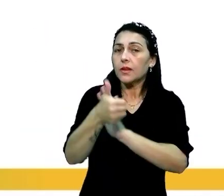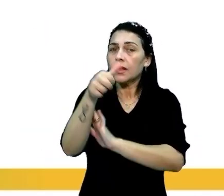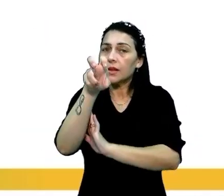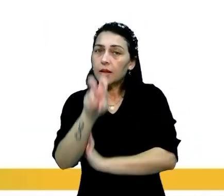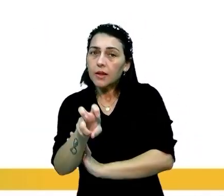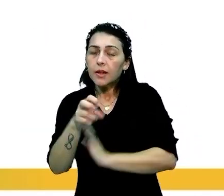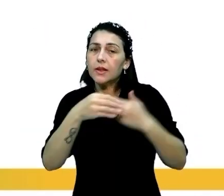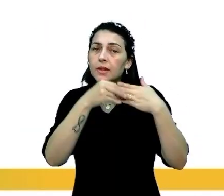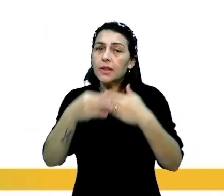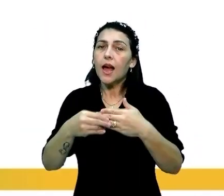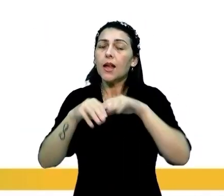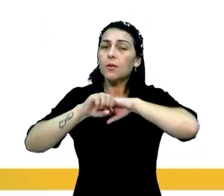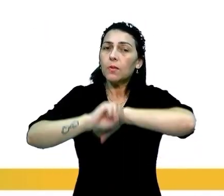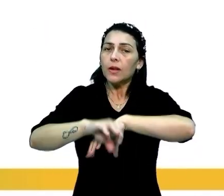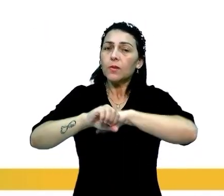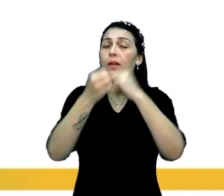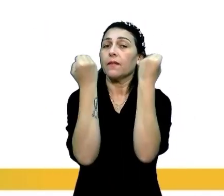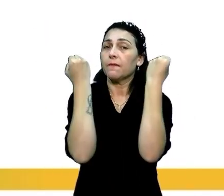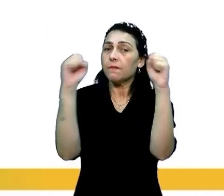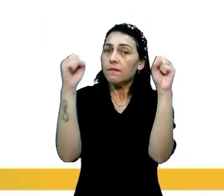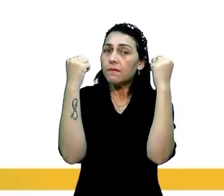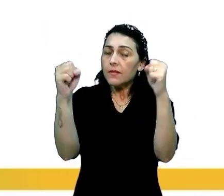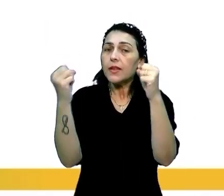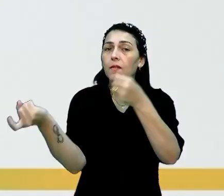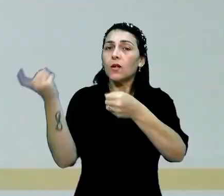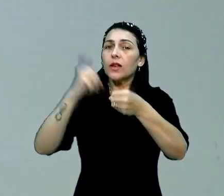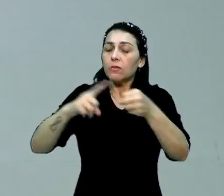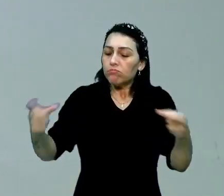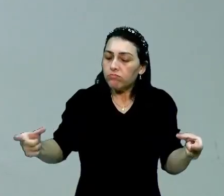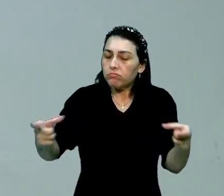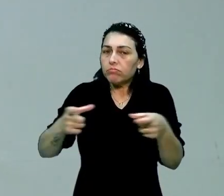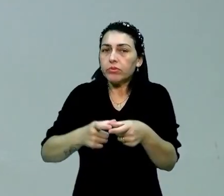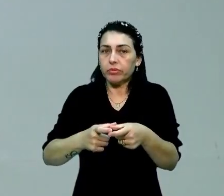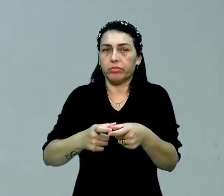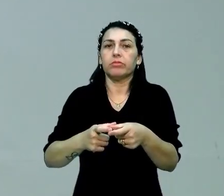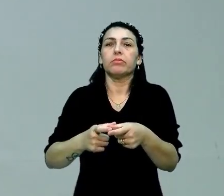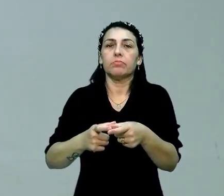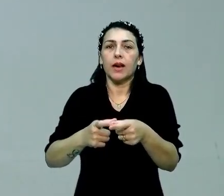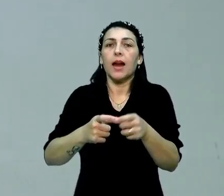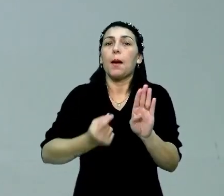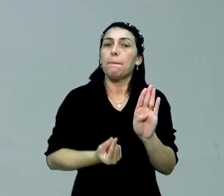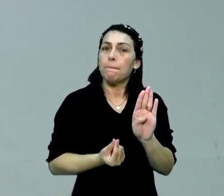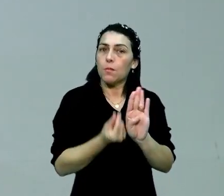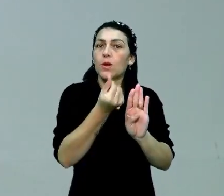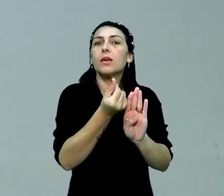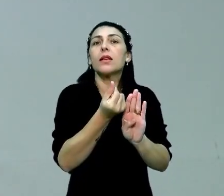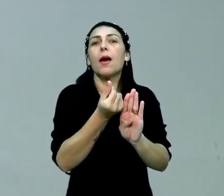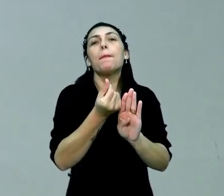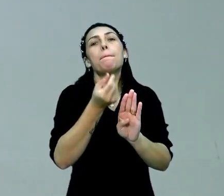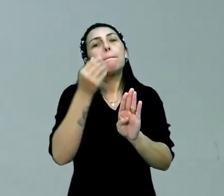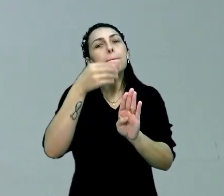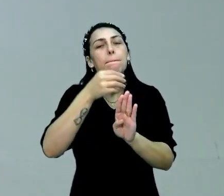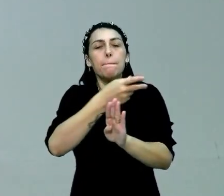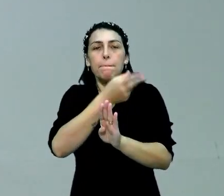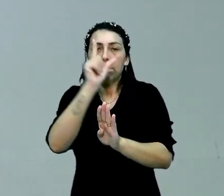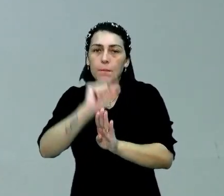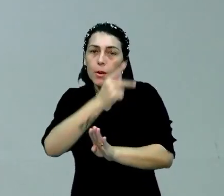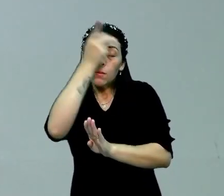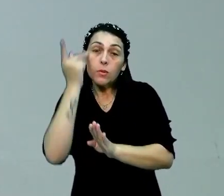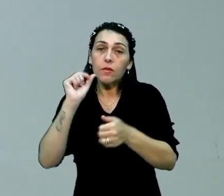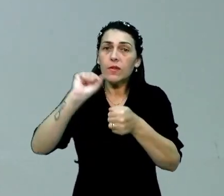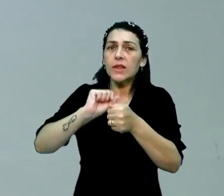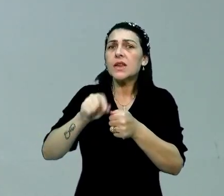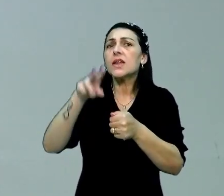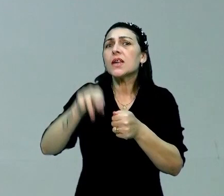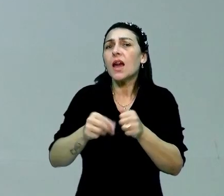XV, traz uma educação física voltada para a minoria, a burguesia. Era pouca gente fazendo, mas era alguém fazendo. Quem é